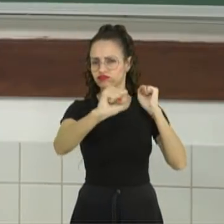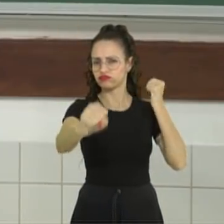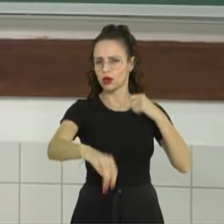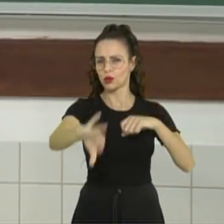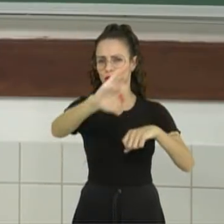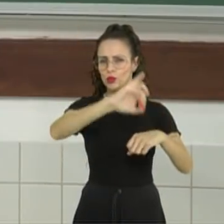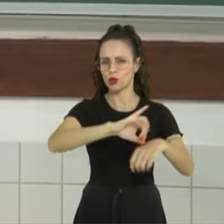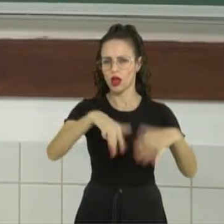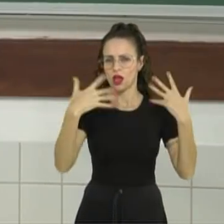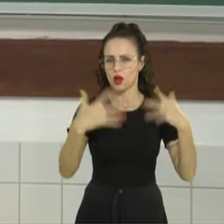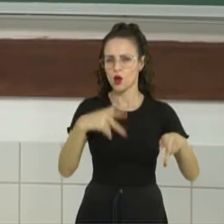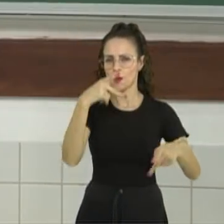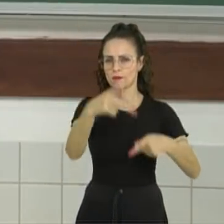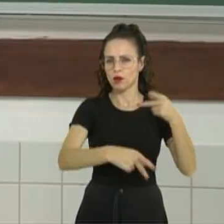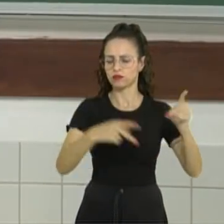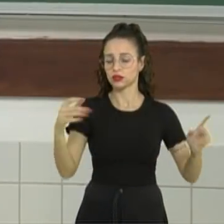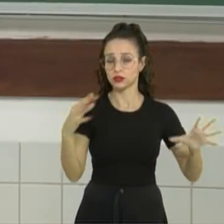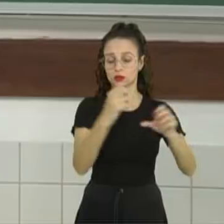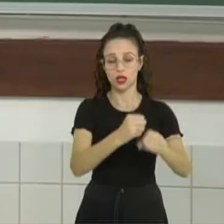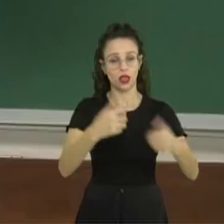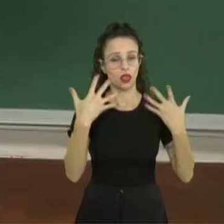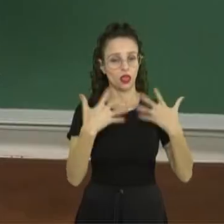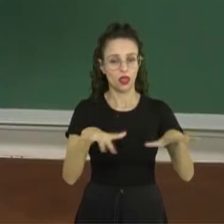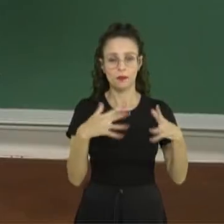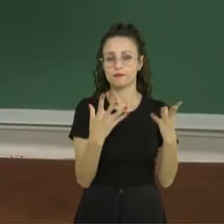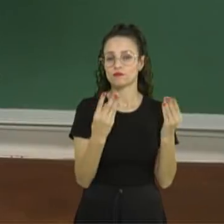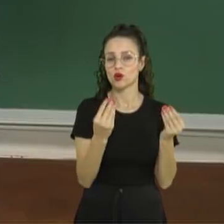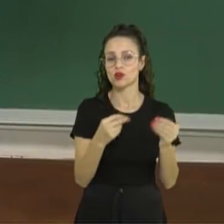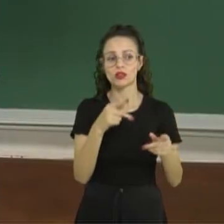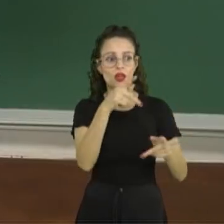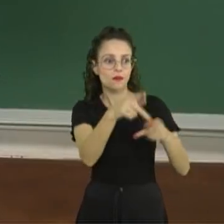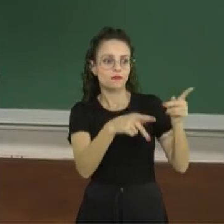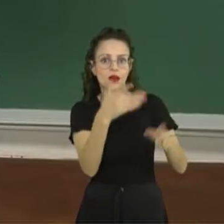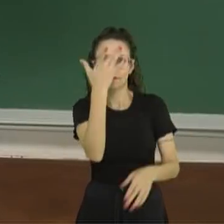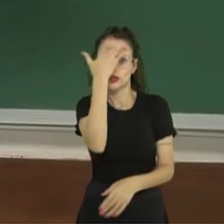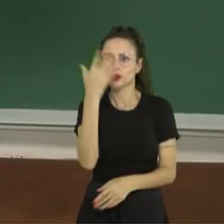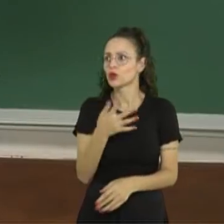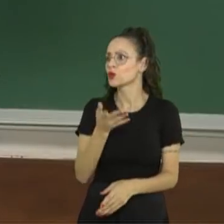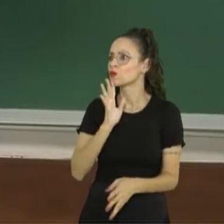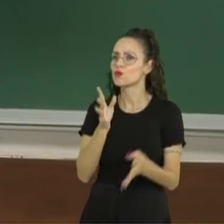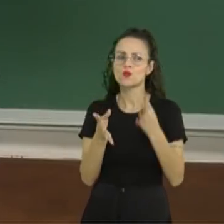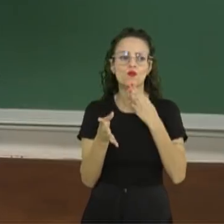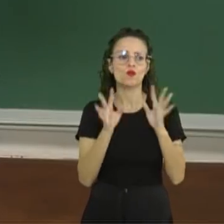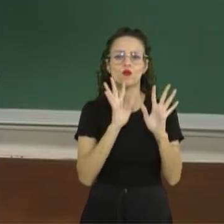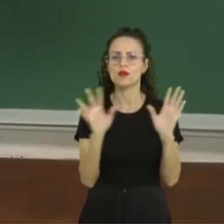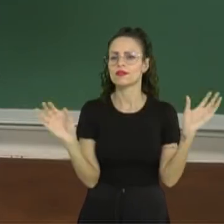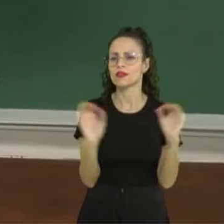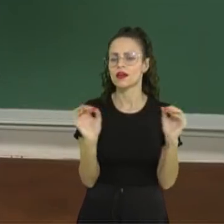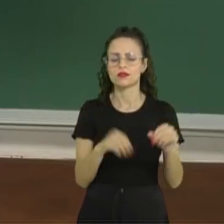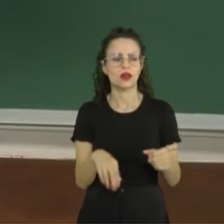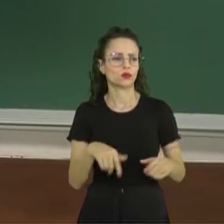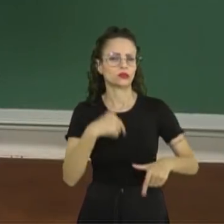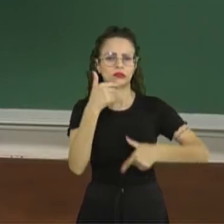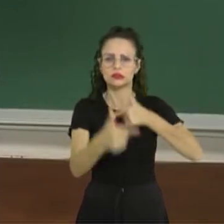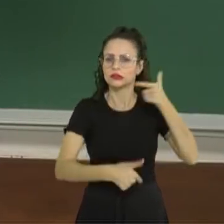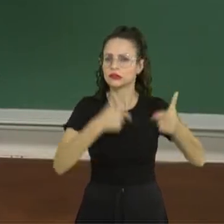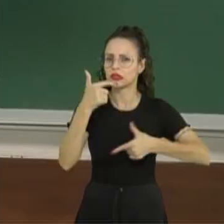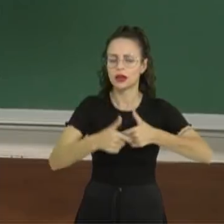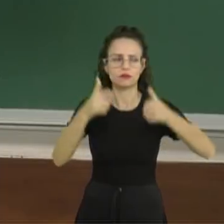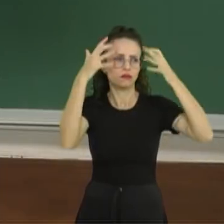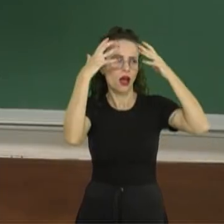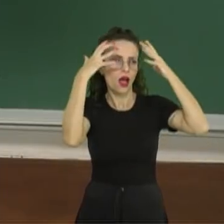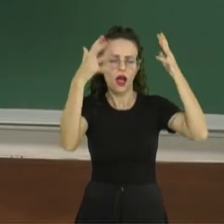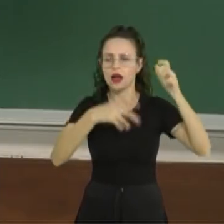número de população gigantesco, onde praticamente as pessoas mal se conhecem e com um ritmo de trabalho